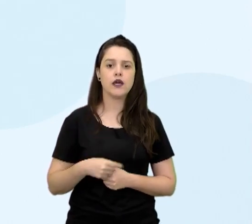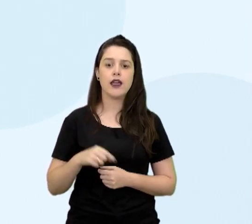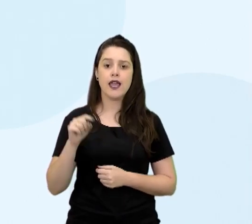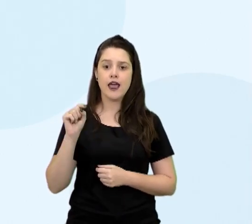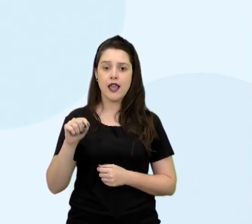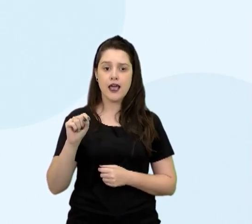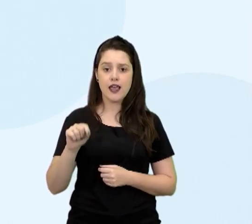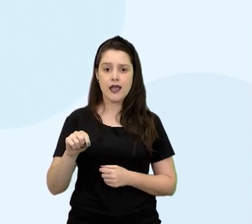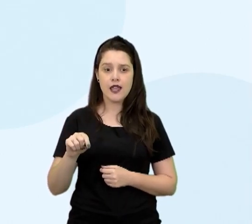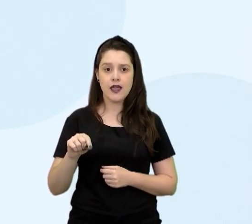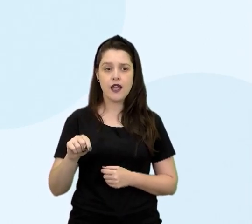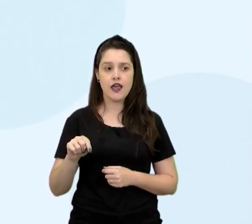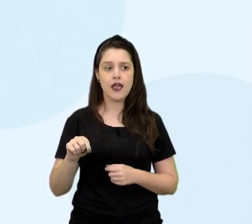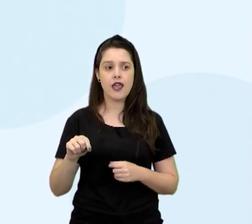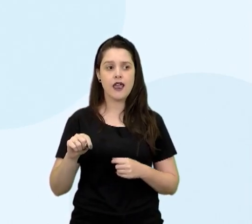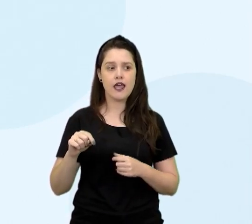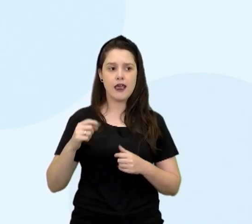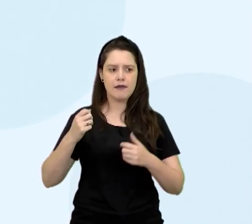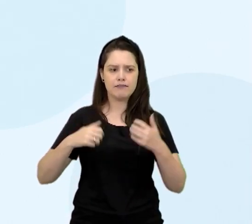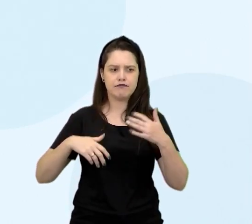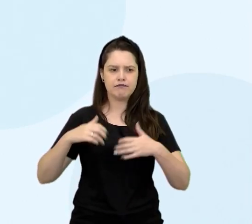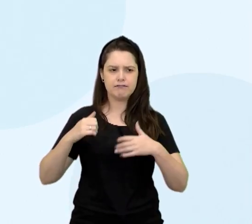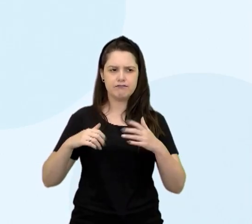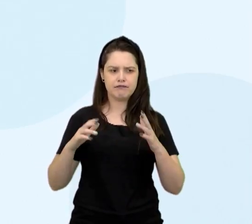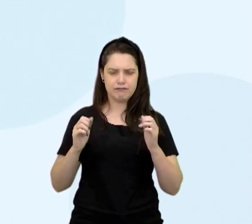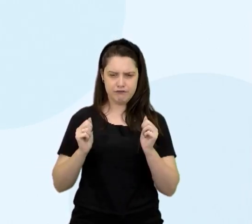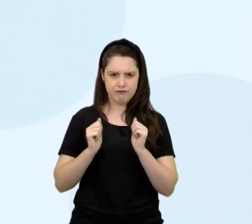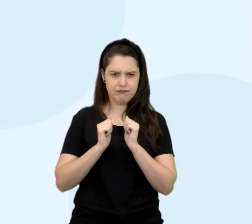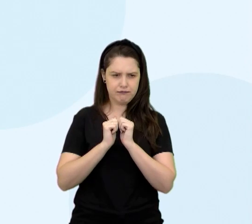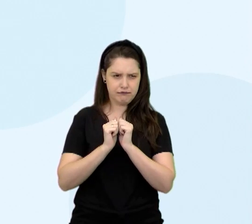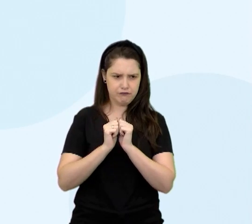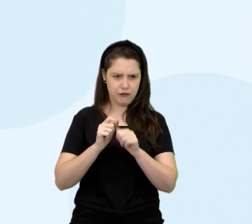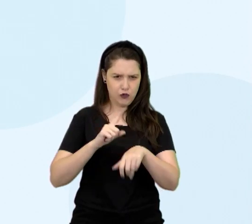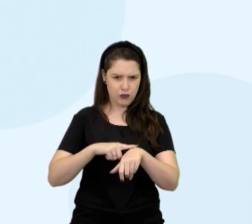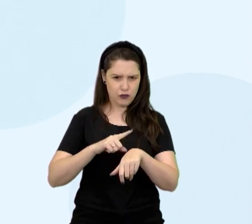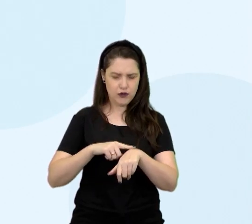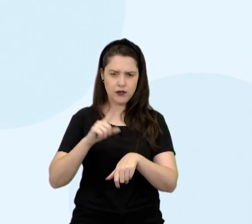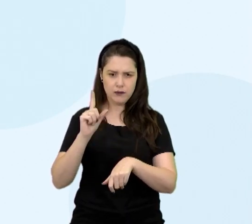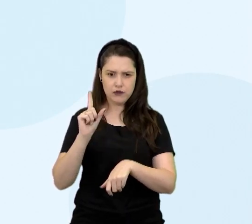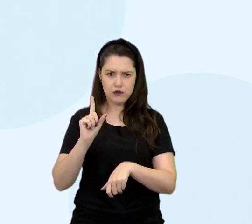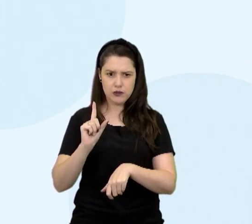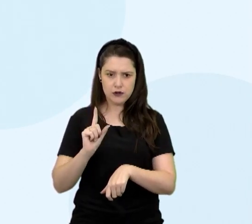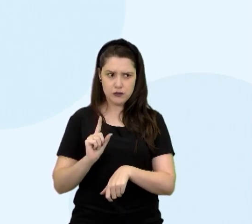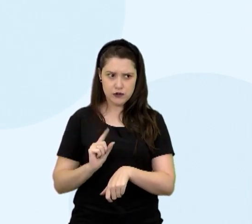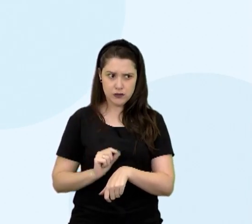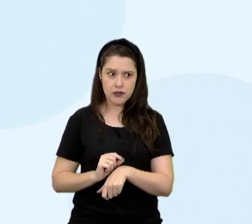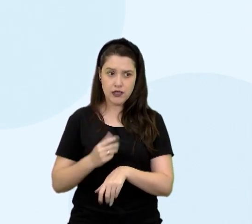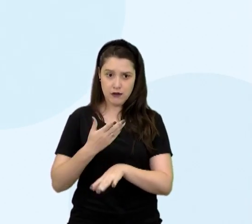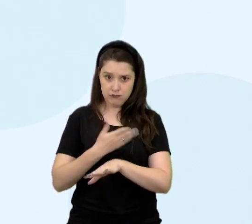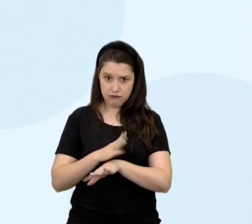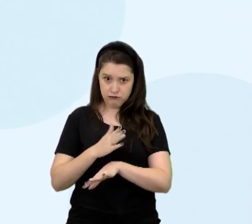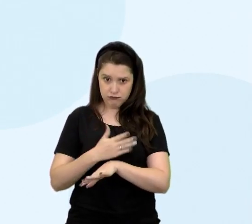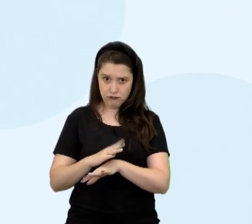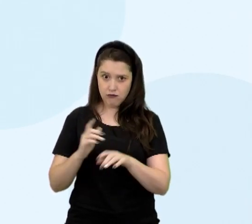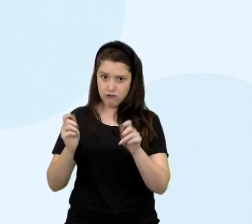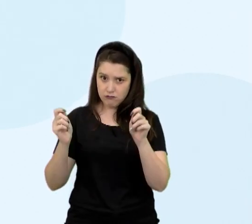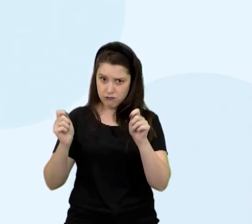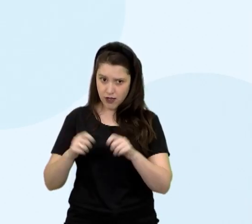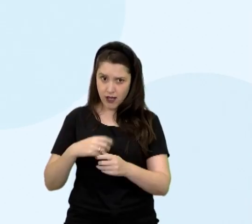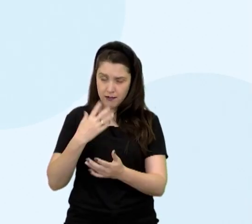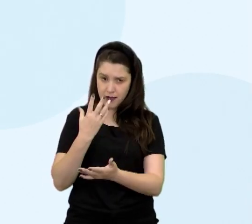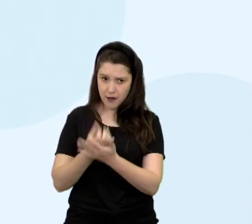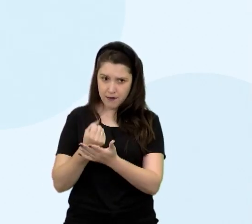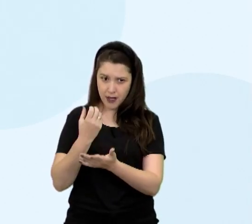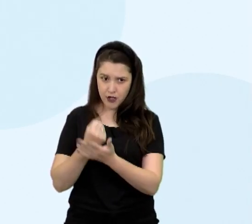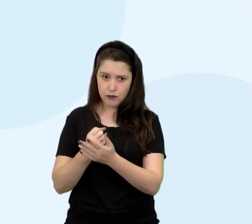daqui eu vou só dar uma explicadinha, vamos fazer juntos, porque o nosso tempo está acabando. Tem mais exercício aí, viu, professor? Vocês podem baixar aí no repositório